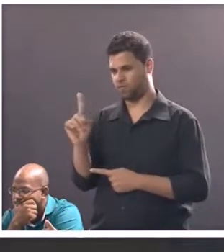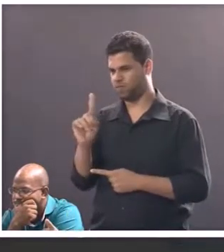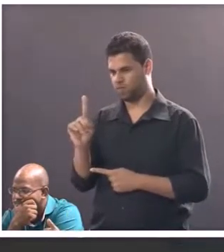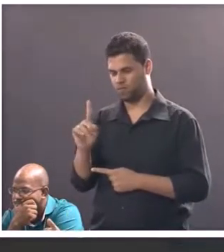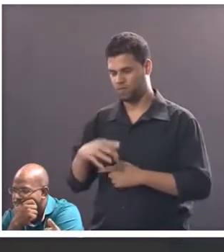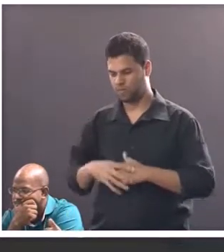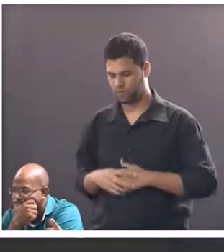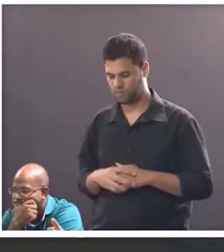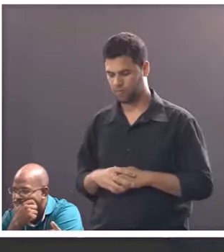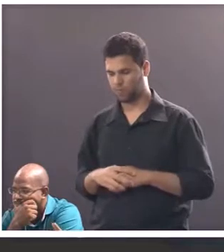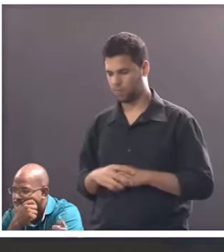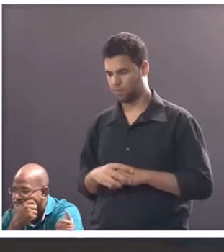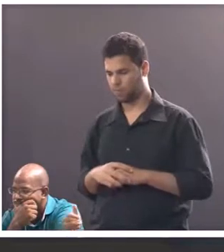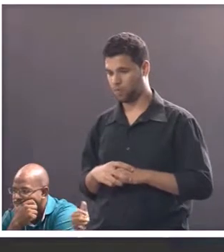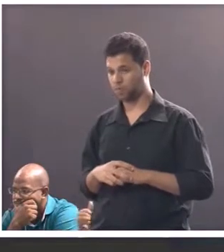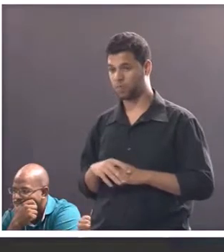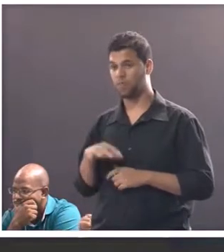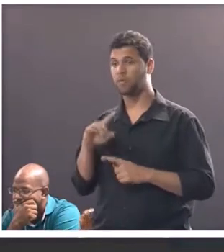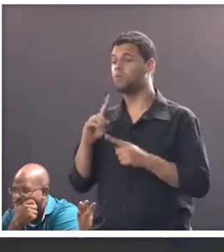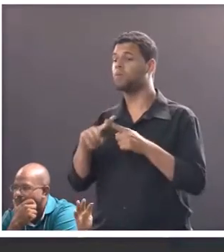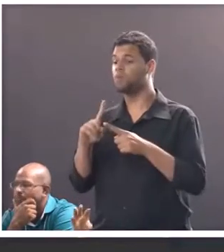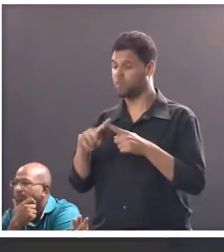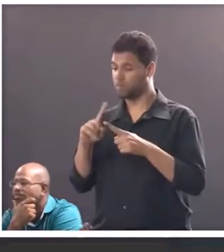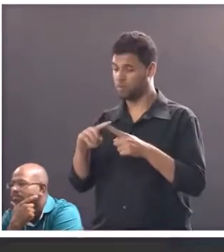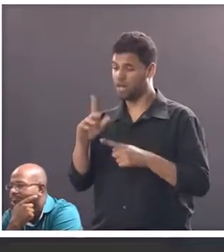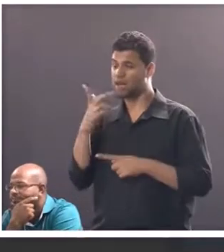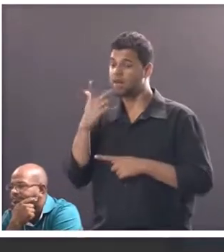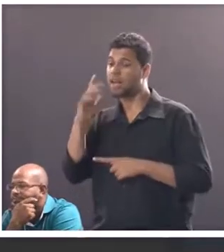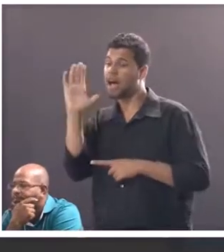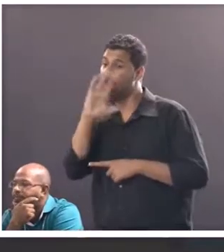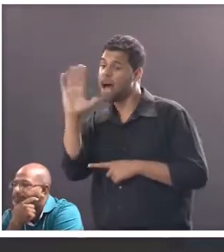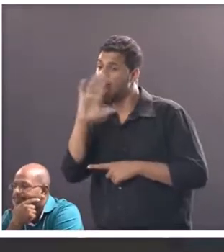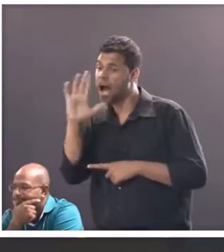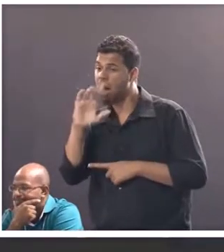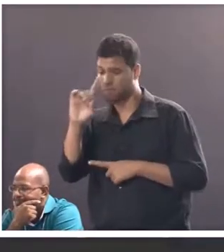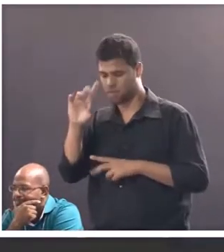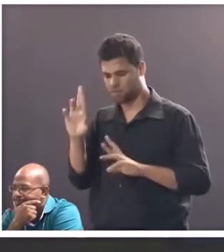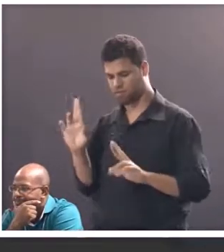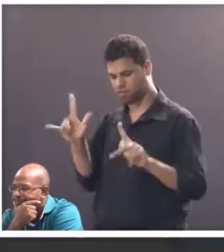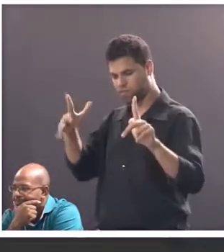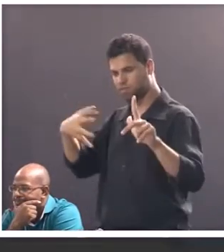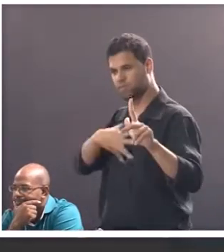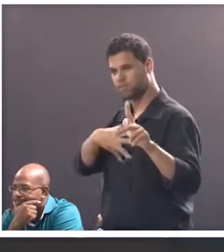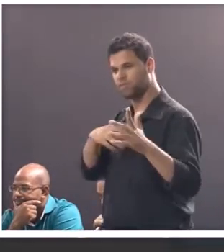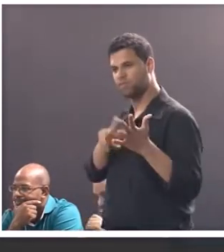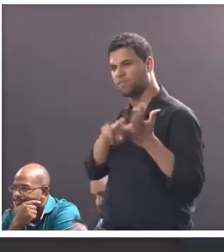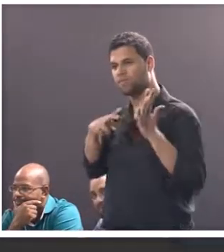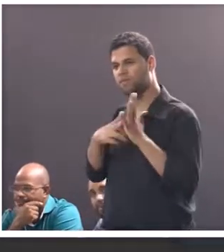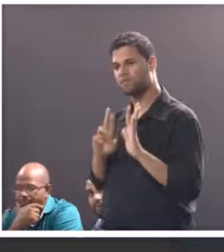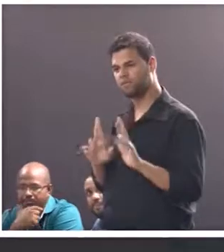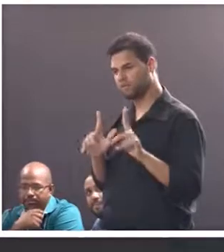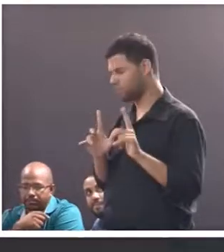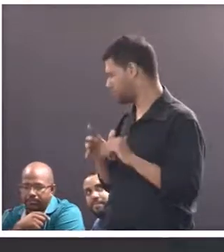da mensagem. O qual seria, se apropriaria mais, eu fazer desse jeito aqui.